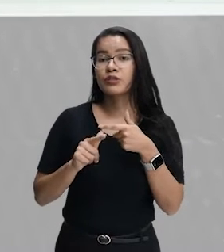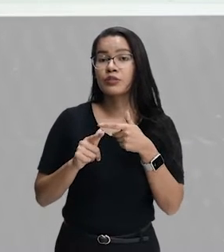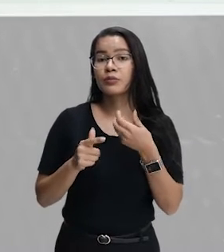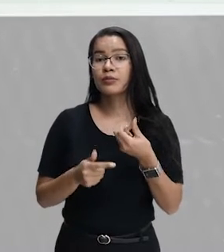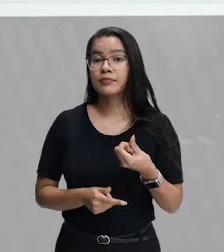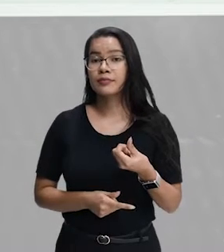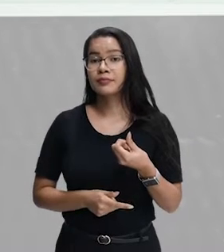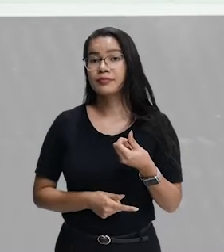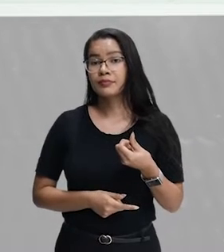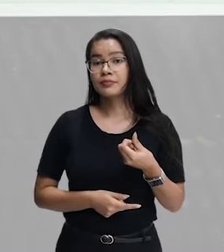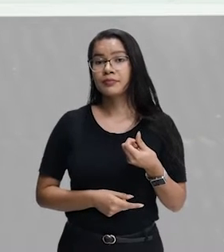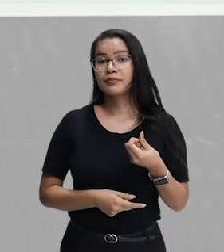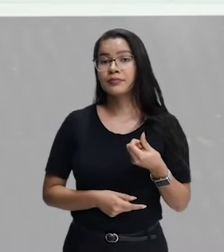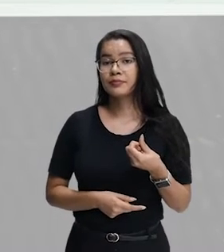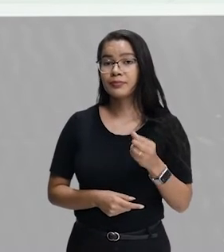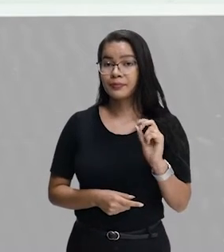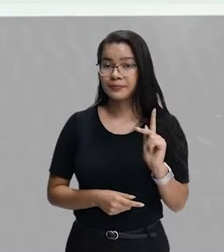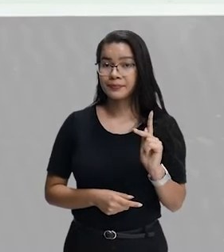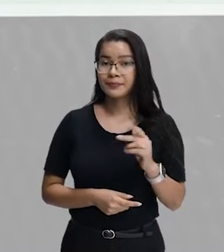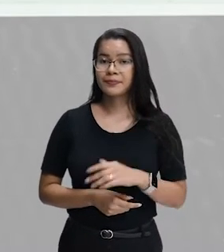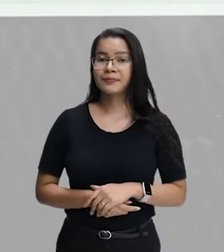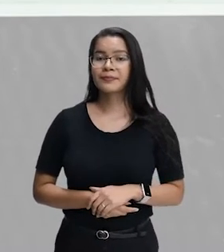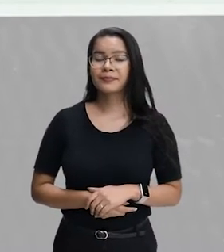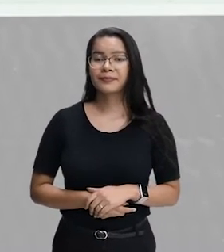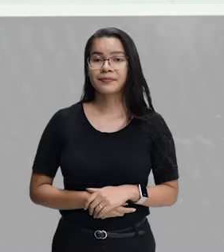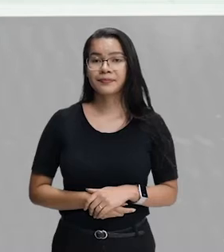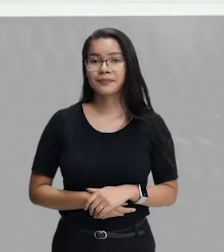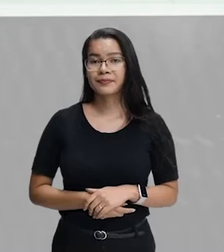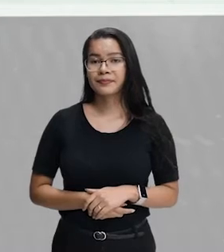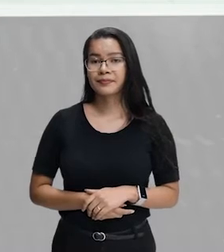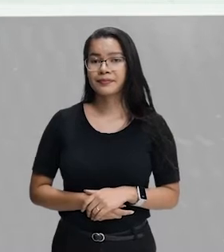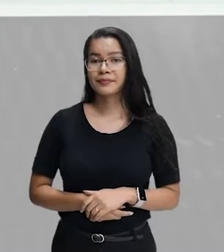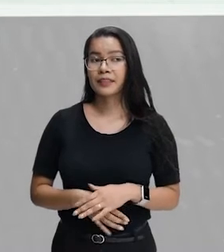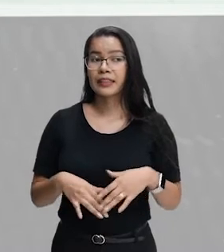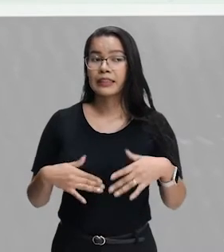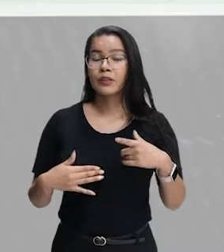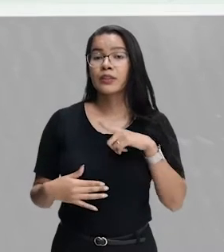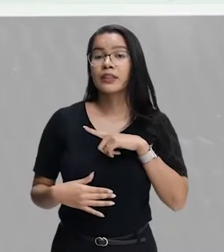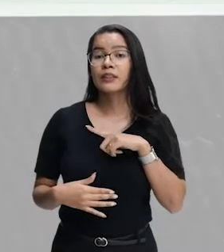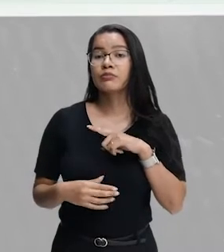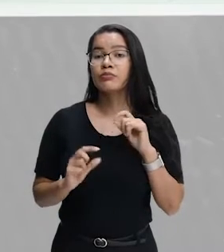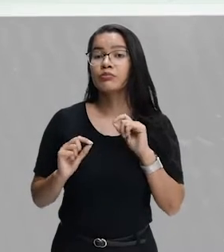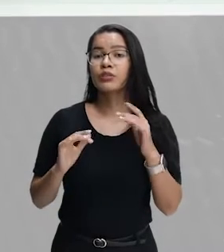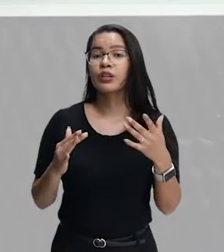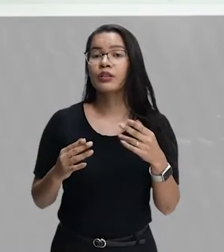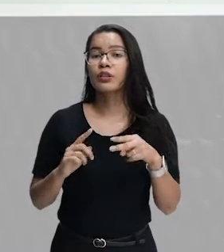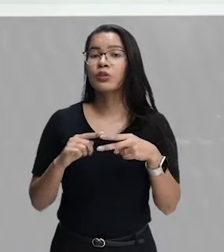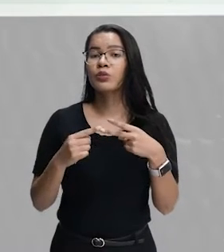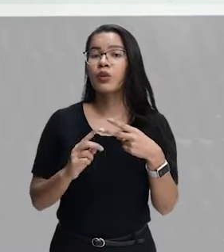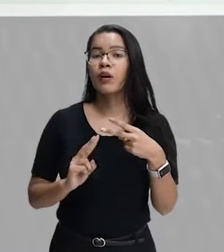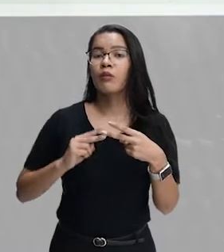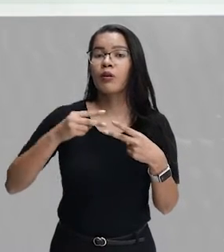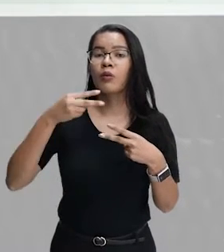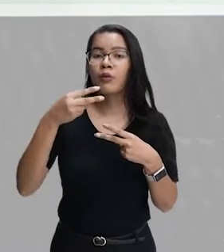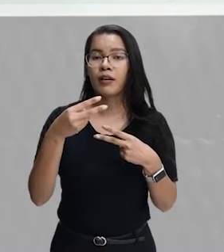por 6, tá? Dividido por 6. Então, vou ter aqui 2 ao quadrado,